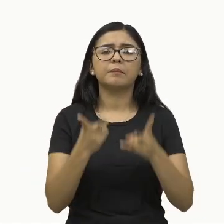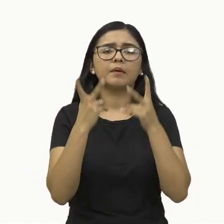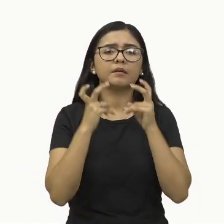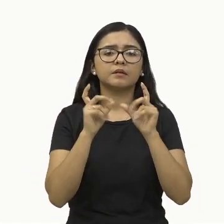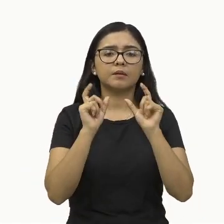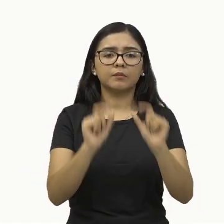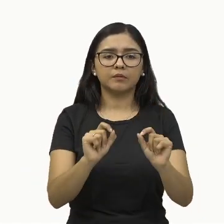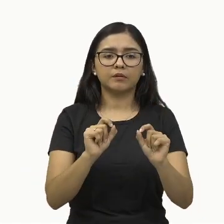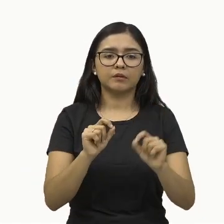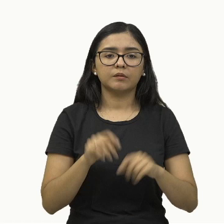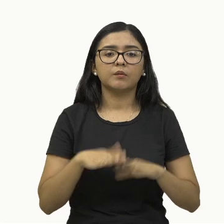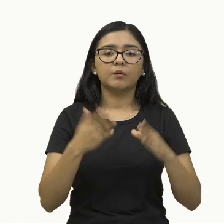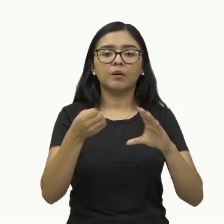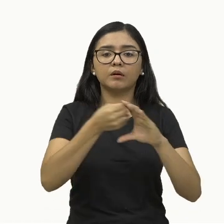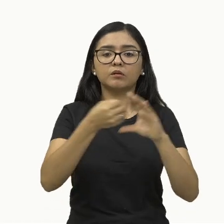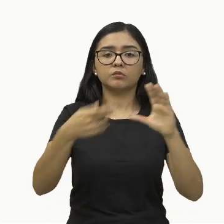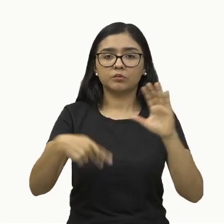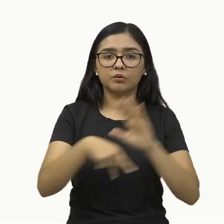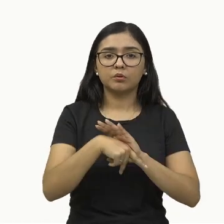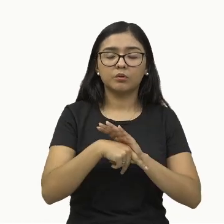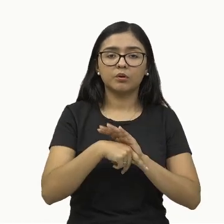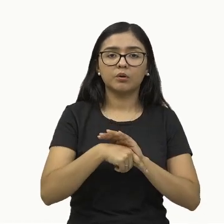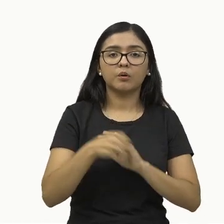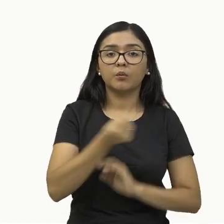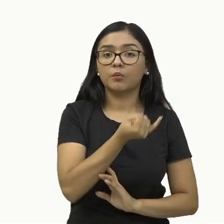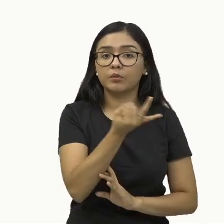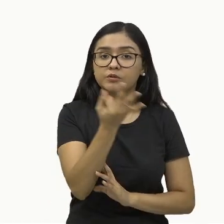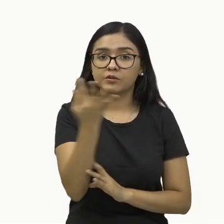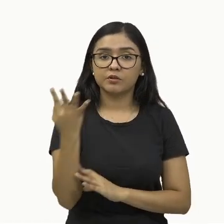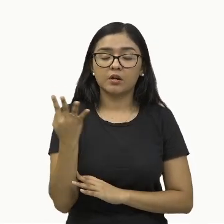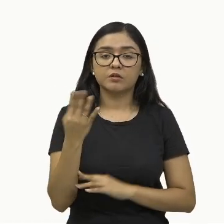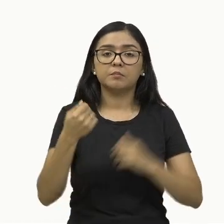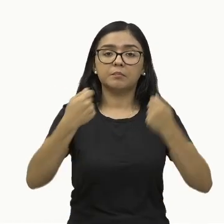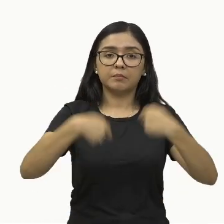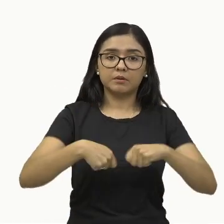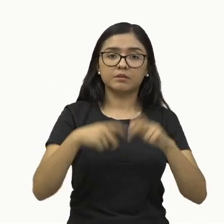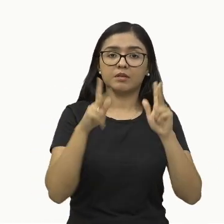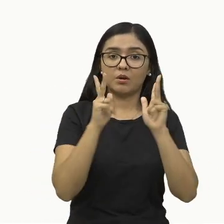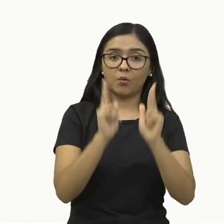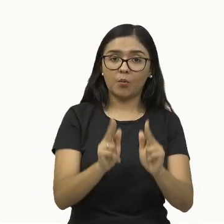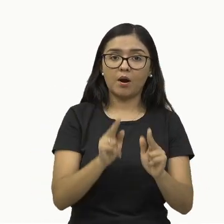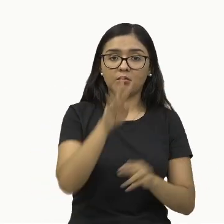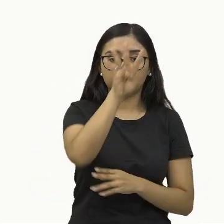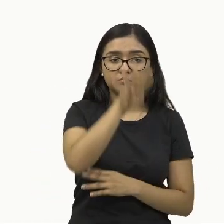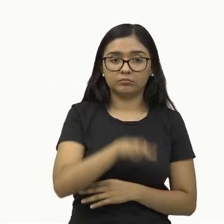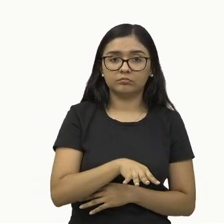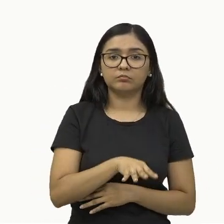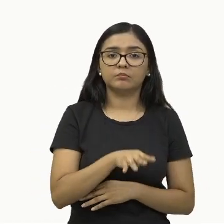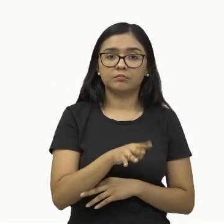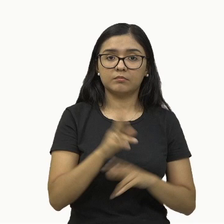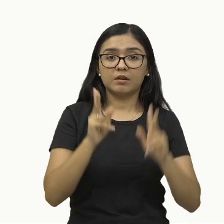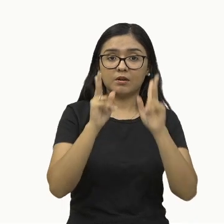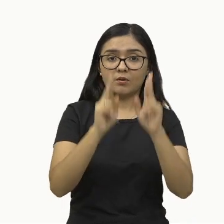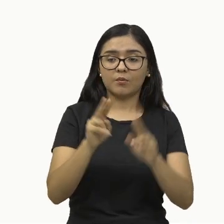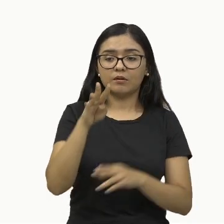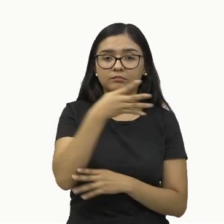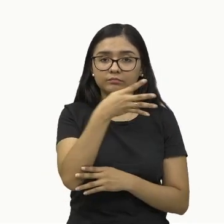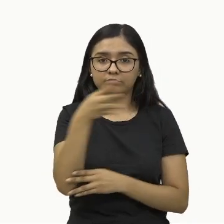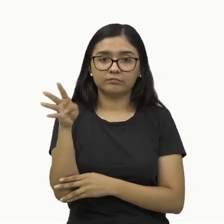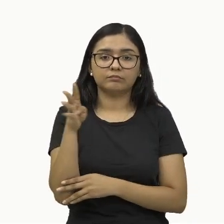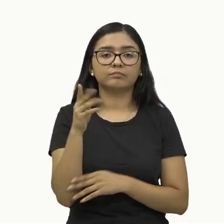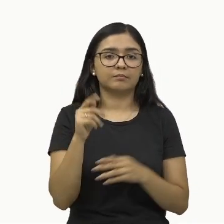a condição, o número de colunas da primeira matriz deve ser igual ao número de linhas da segunda matriz, foi